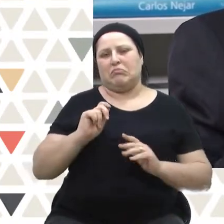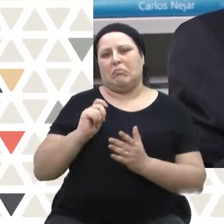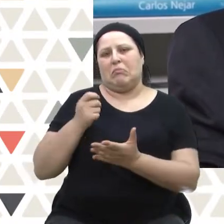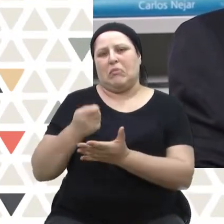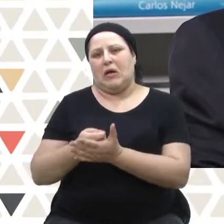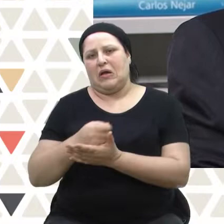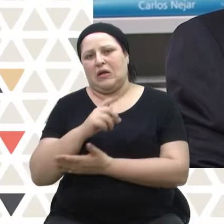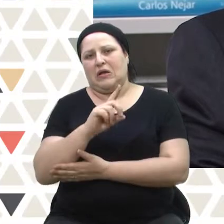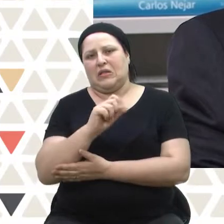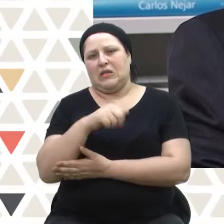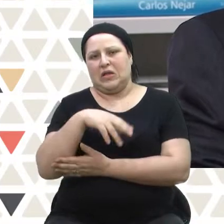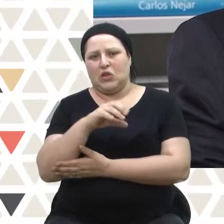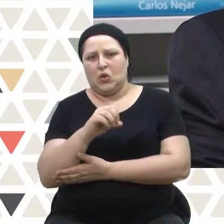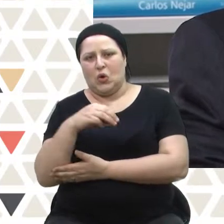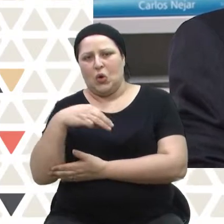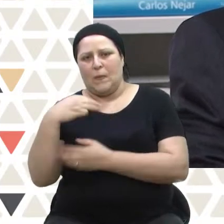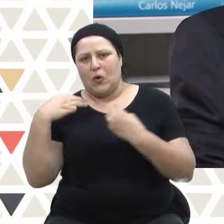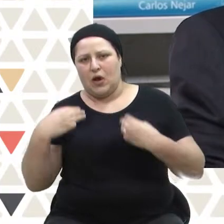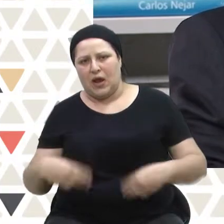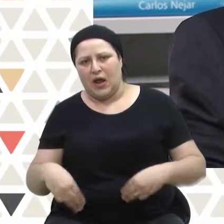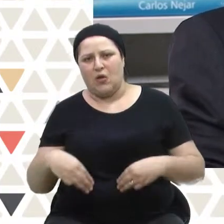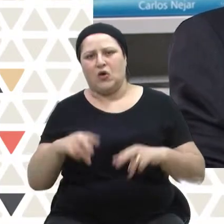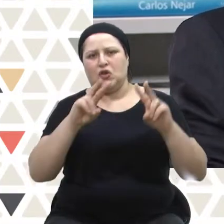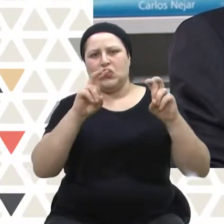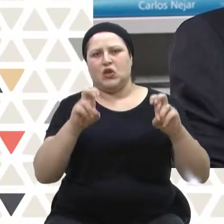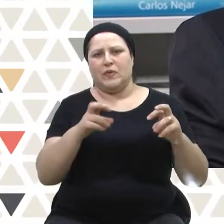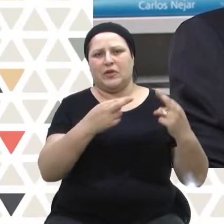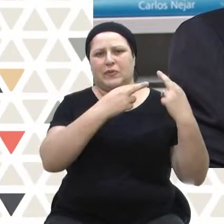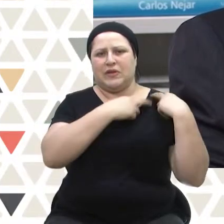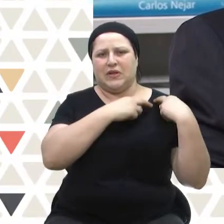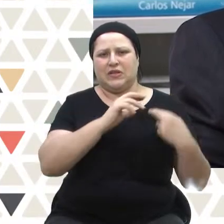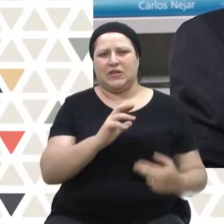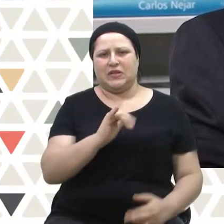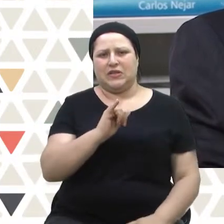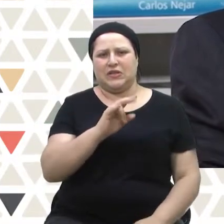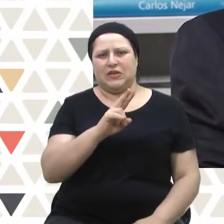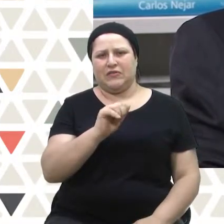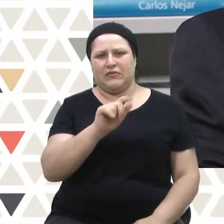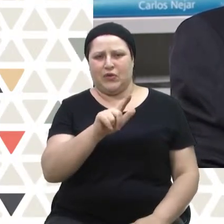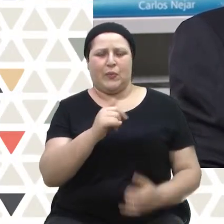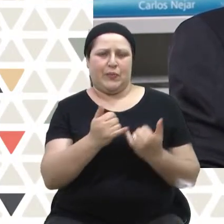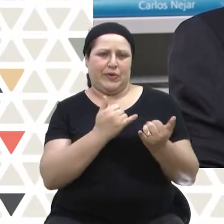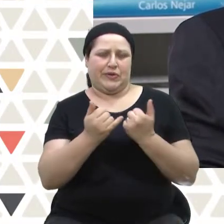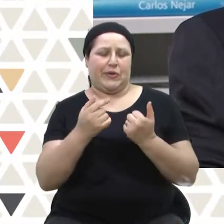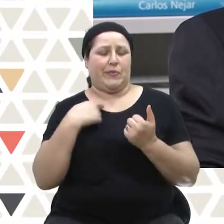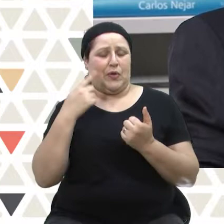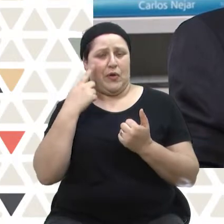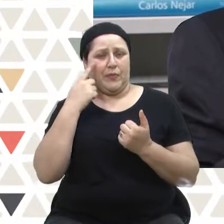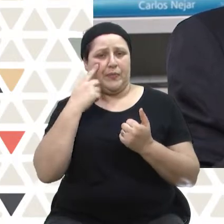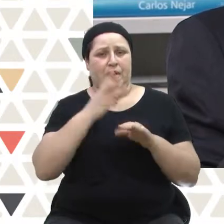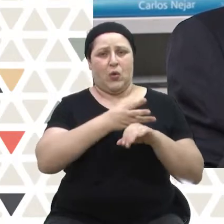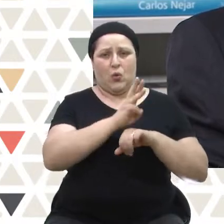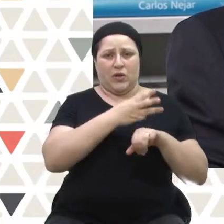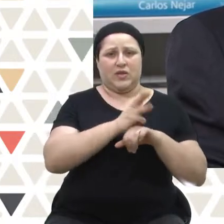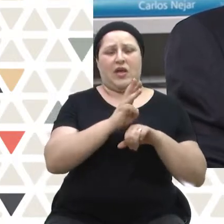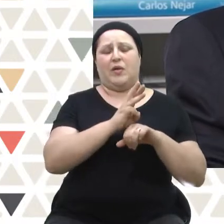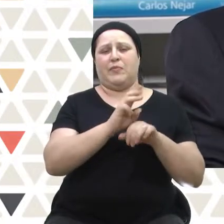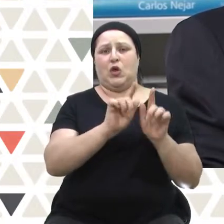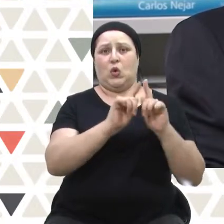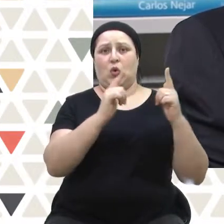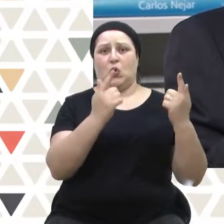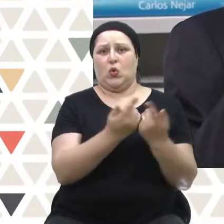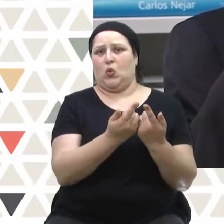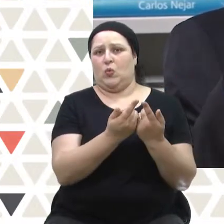reparação por dano moral, a gente trata isso lá quando a gente conversa sobre responsabilidade civil, ou seja, publiquei num grupo